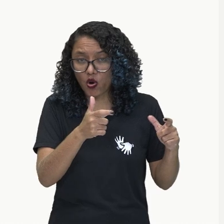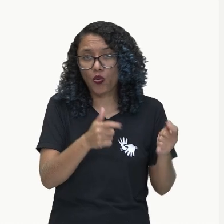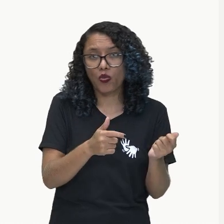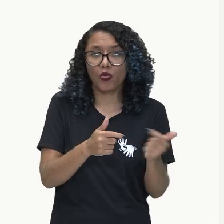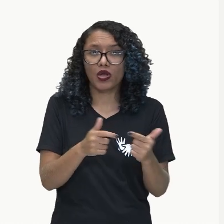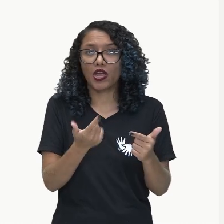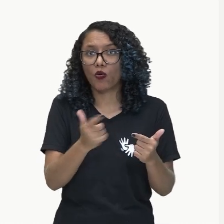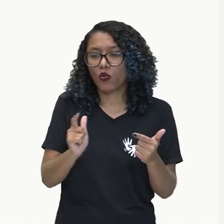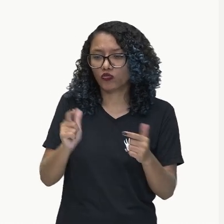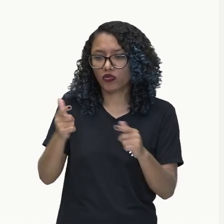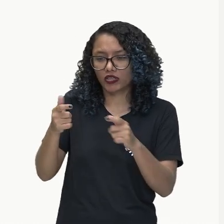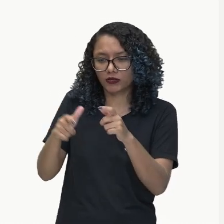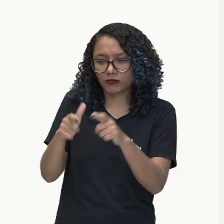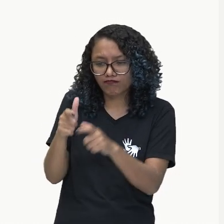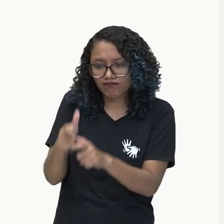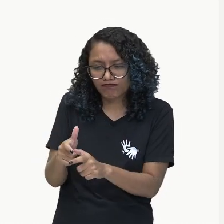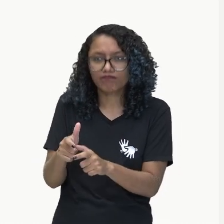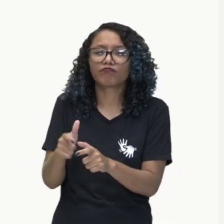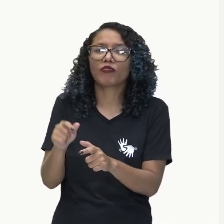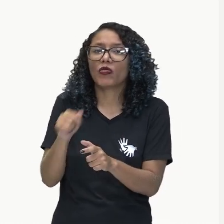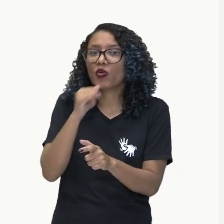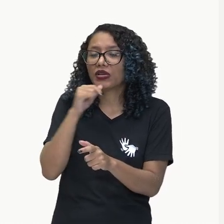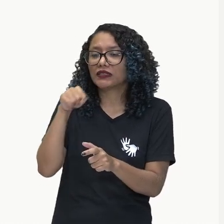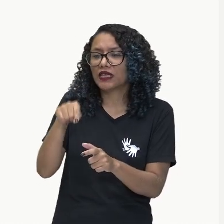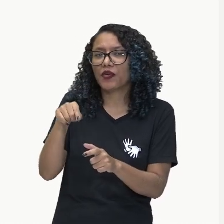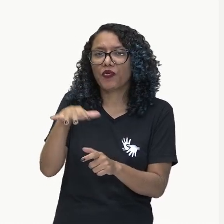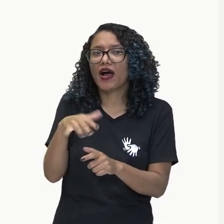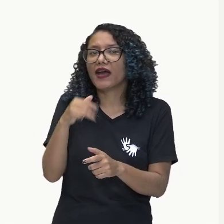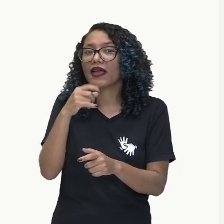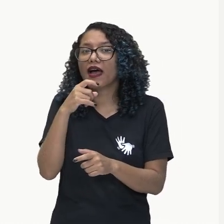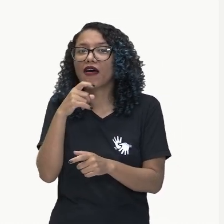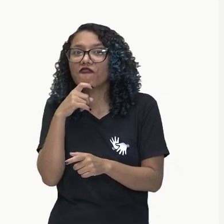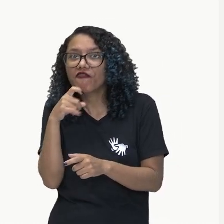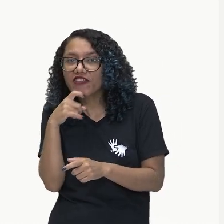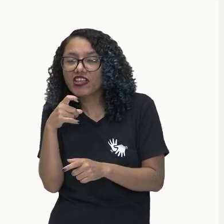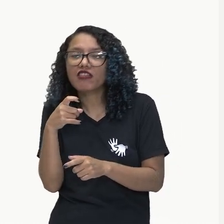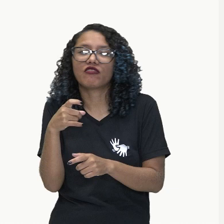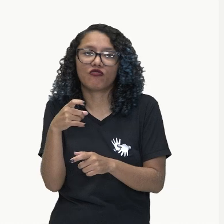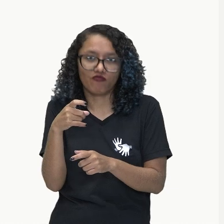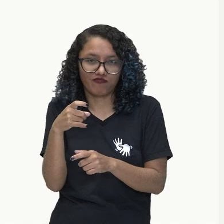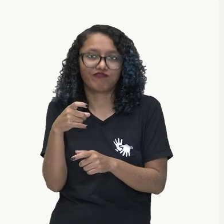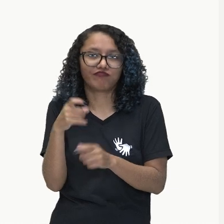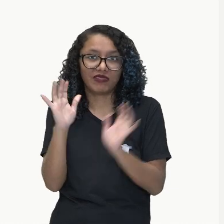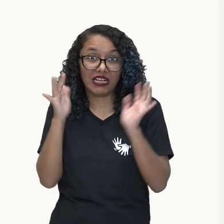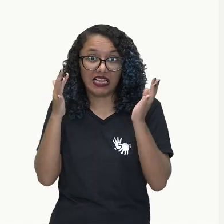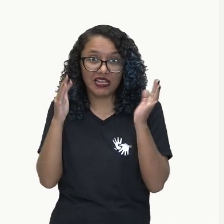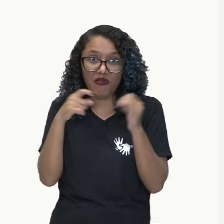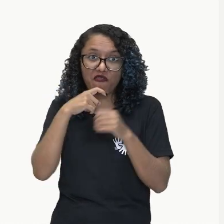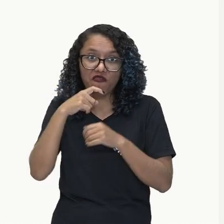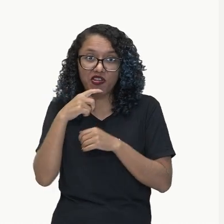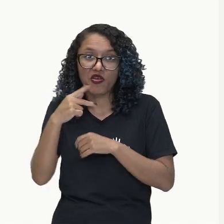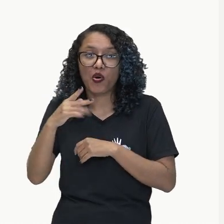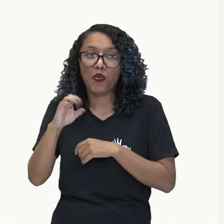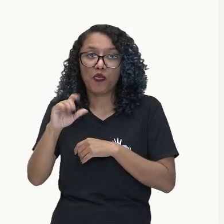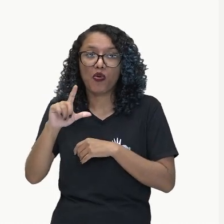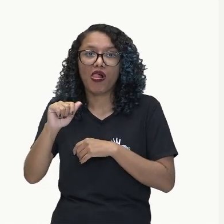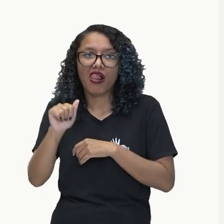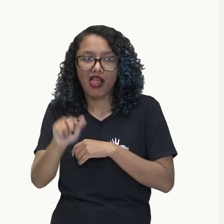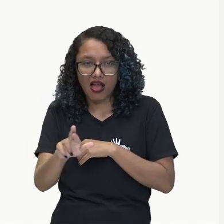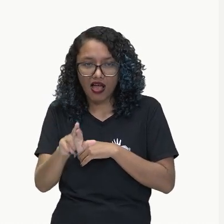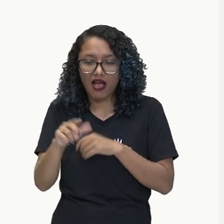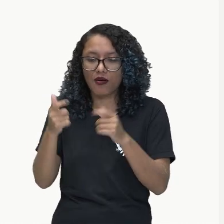né? Por exemplo, com o clima polar. Tá bom? Então, a gente vai estudar e vai observar que essa